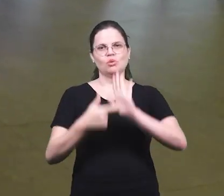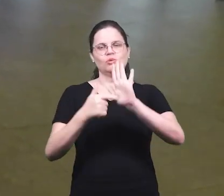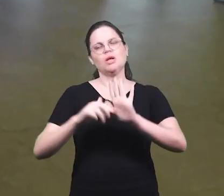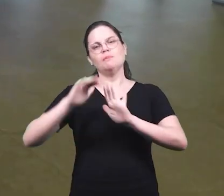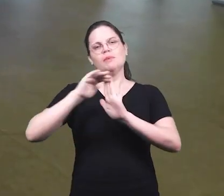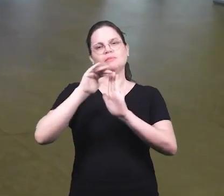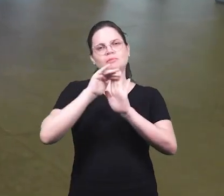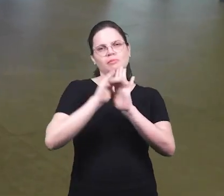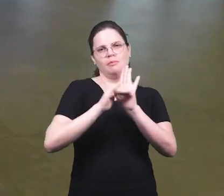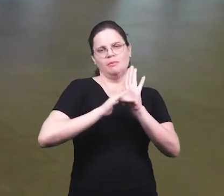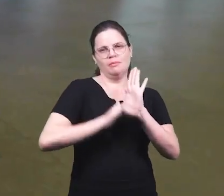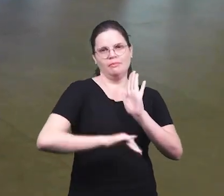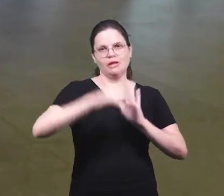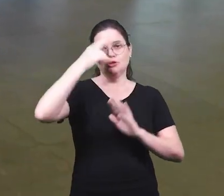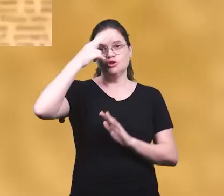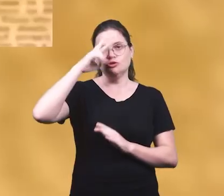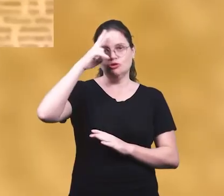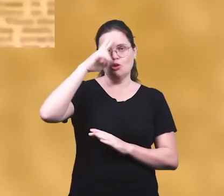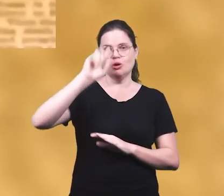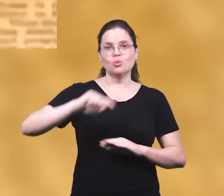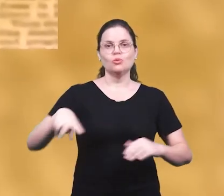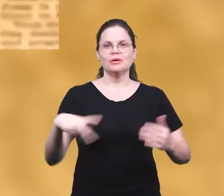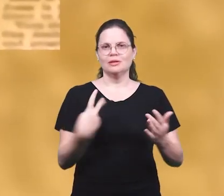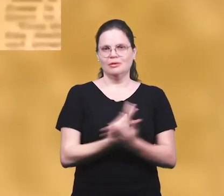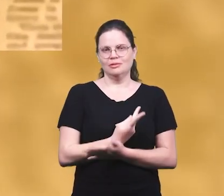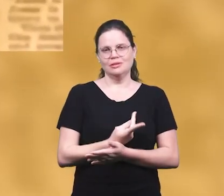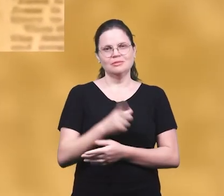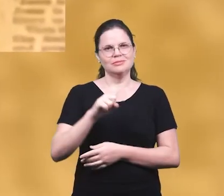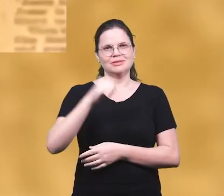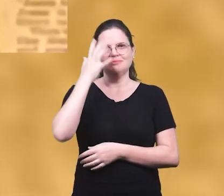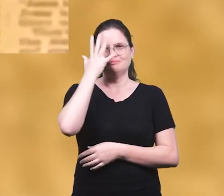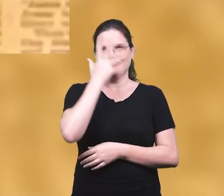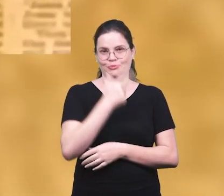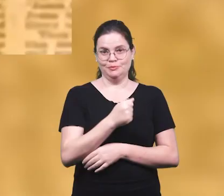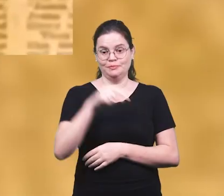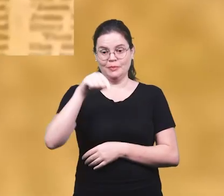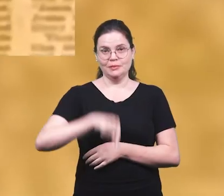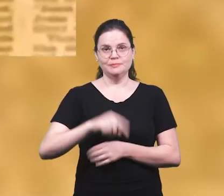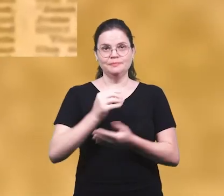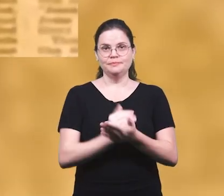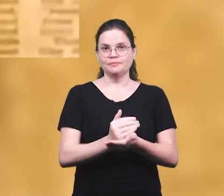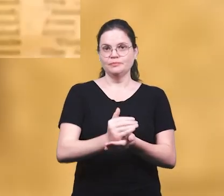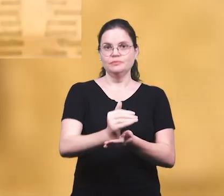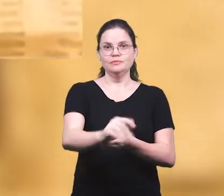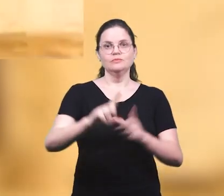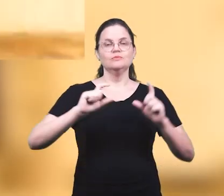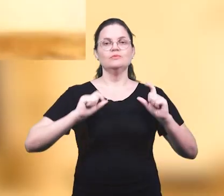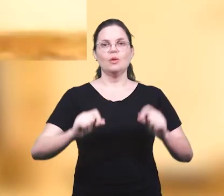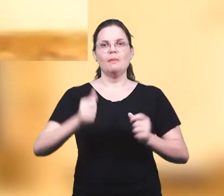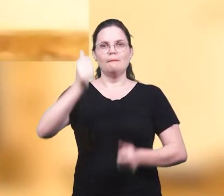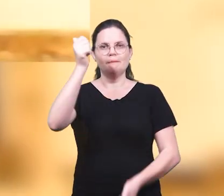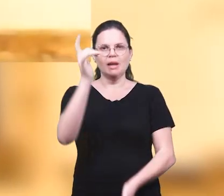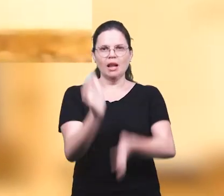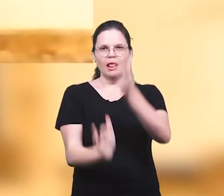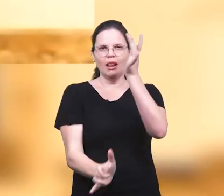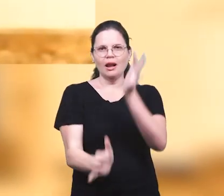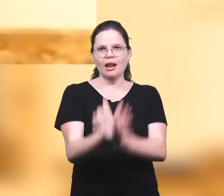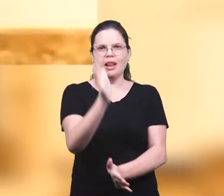resgatar todo essa história tão bonita, porque aqui começou o